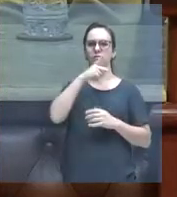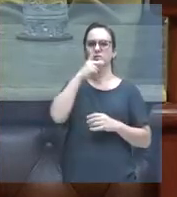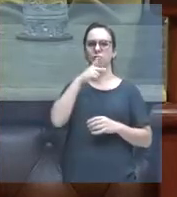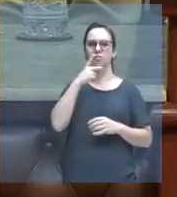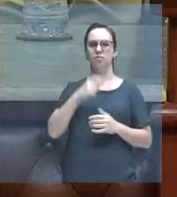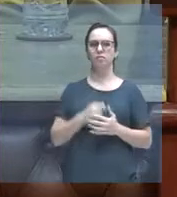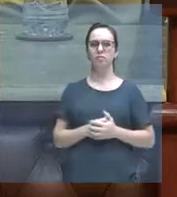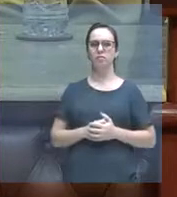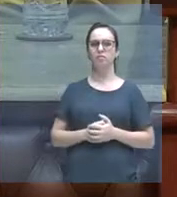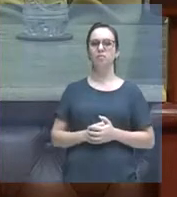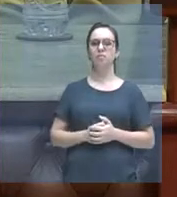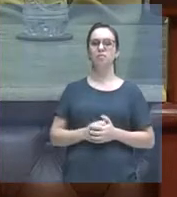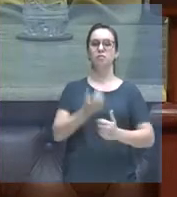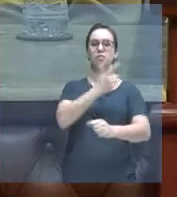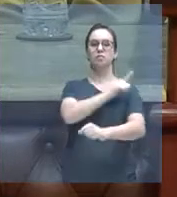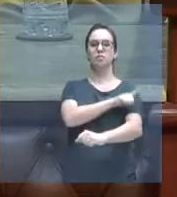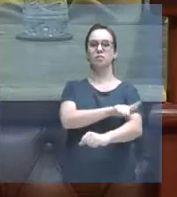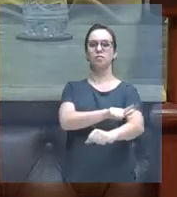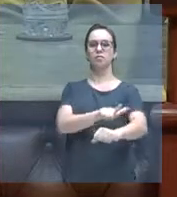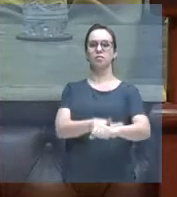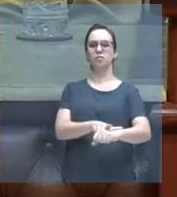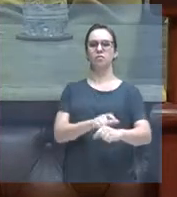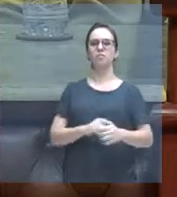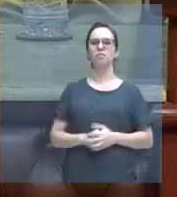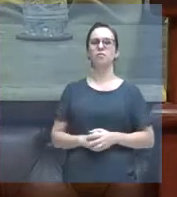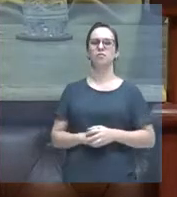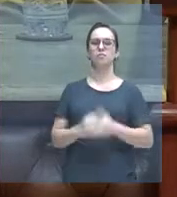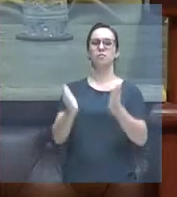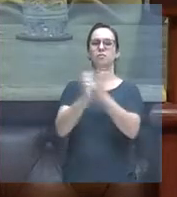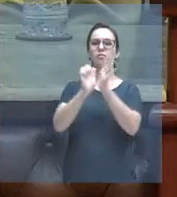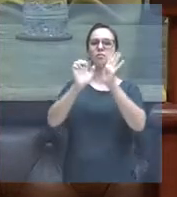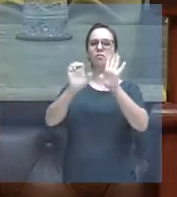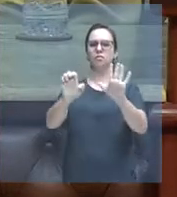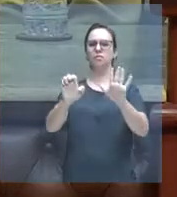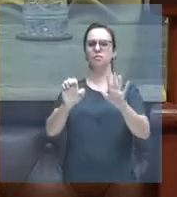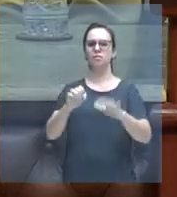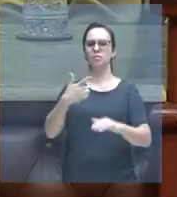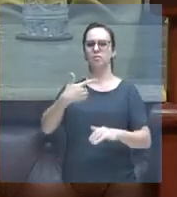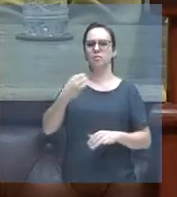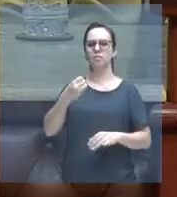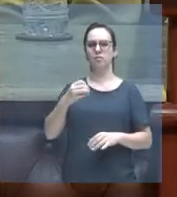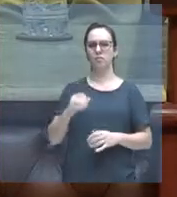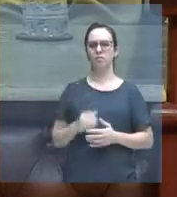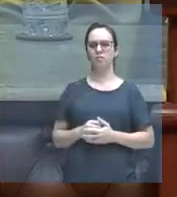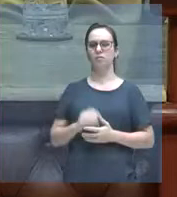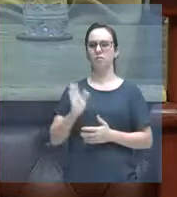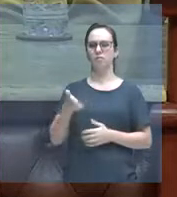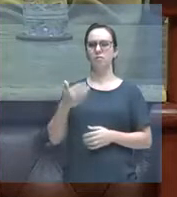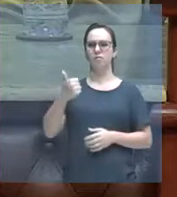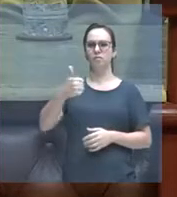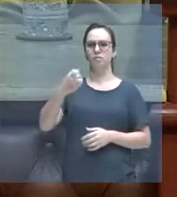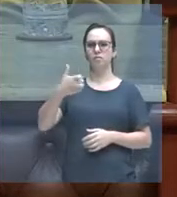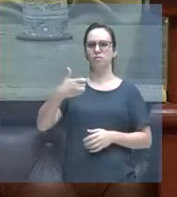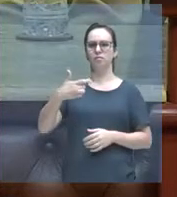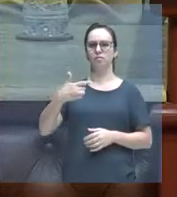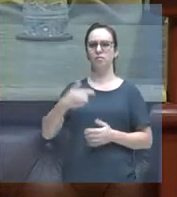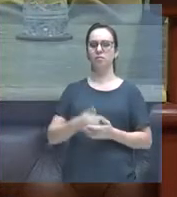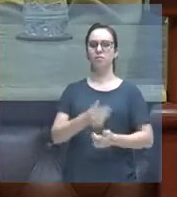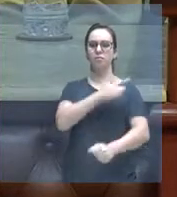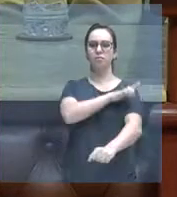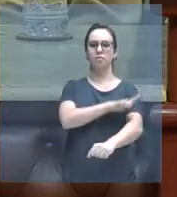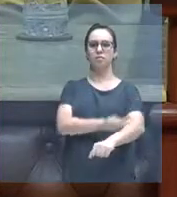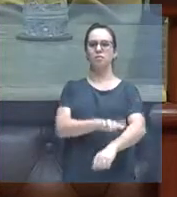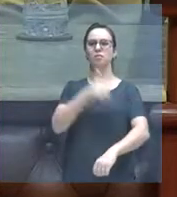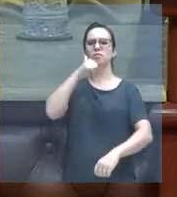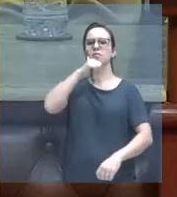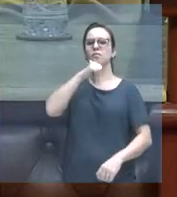da honra, em Êxodo 20, versículo 12. Honra teu pai e tua mãe,